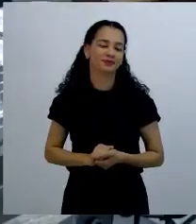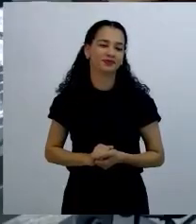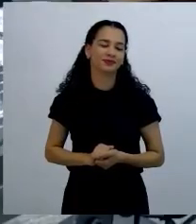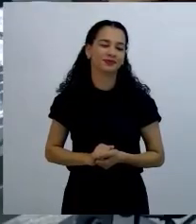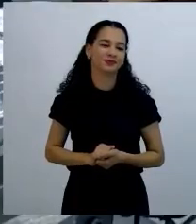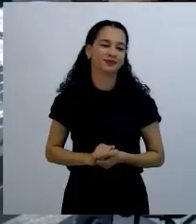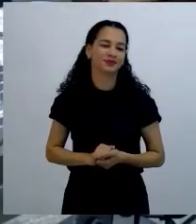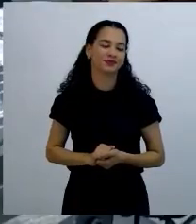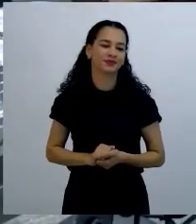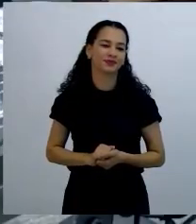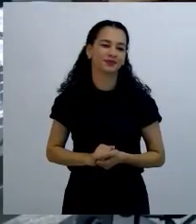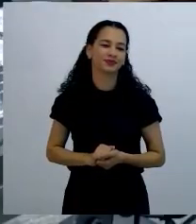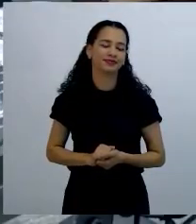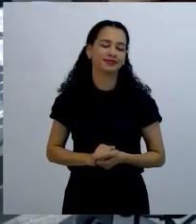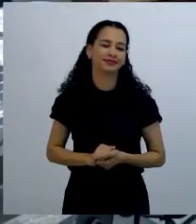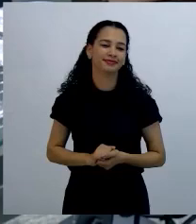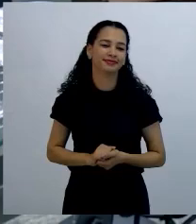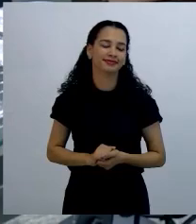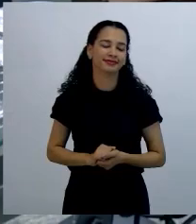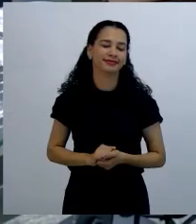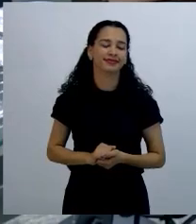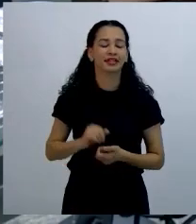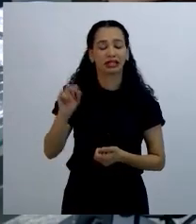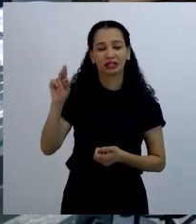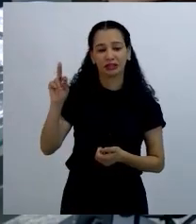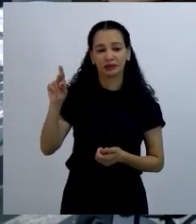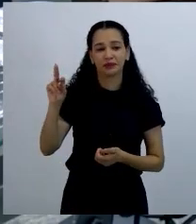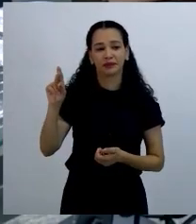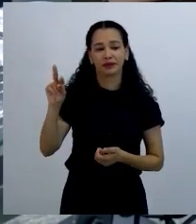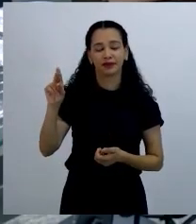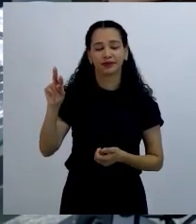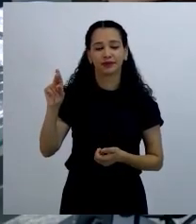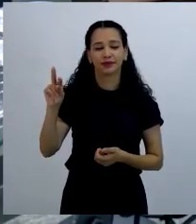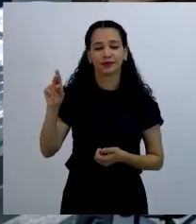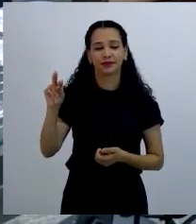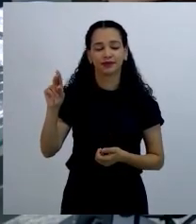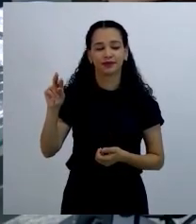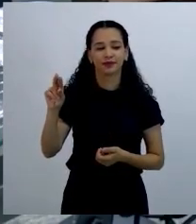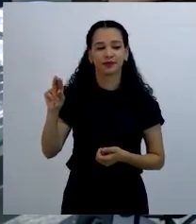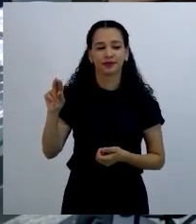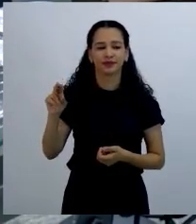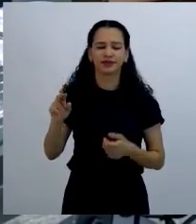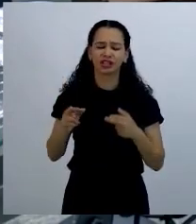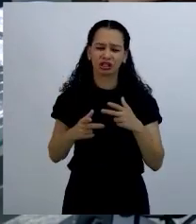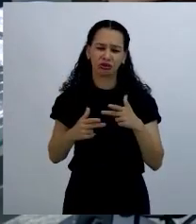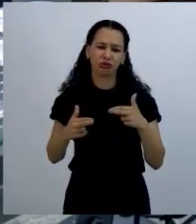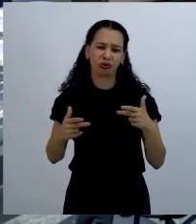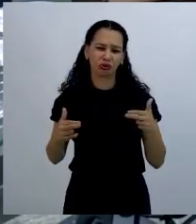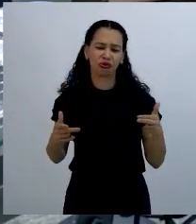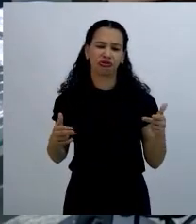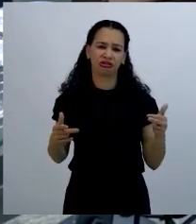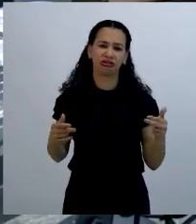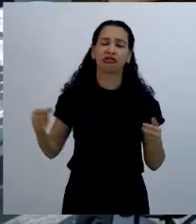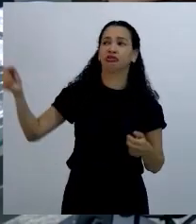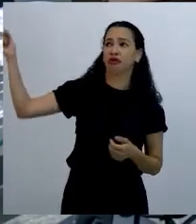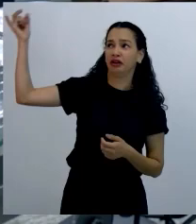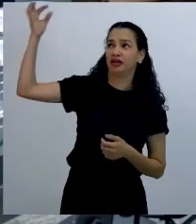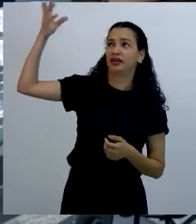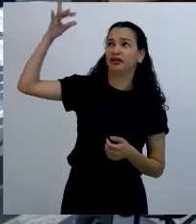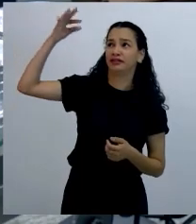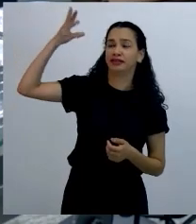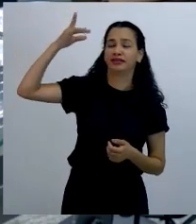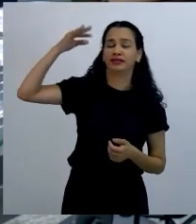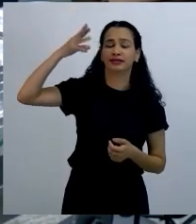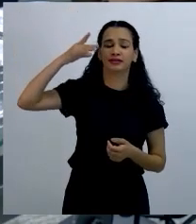que somente a graça de Deus é que pode despertar no meu coração há uma outra referência por favor Aí ele diz assim e aqui